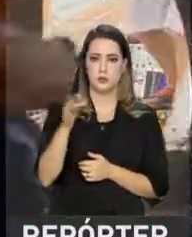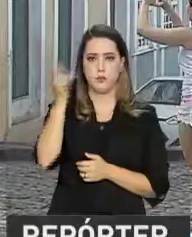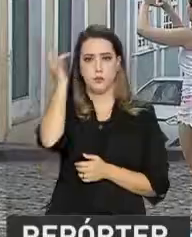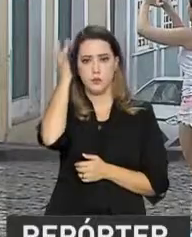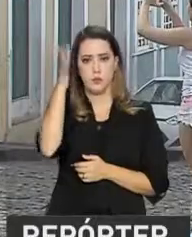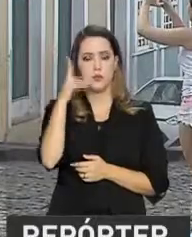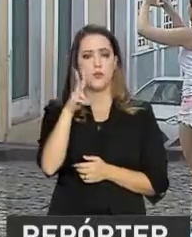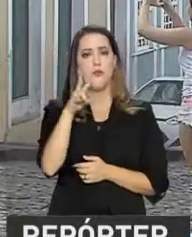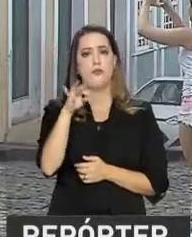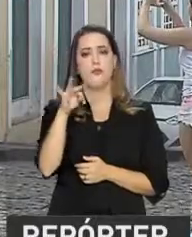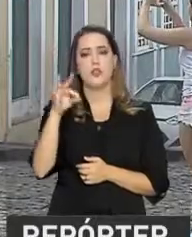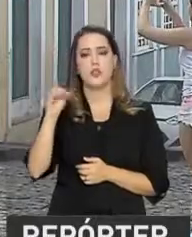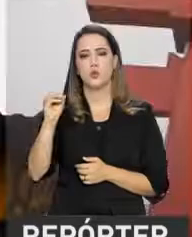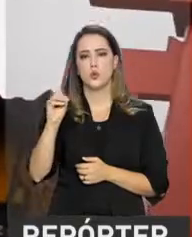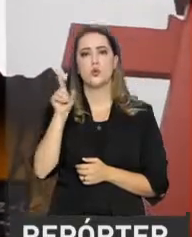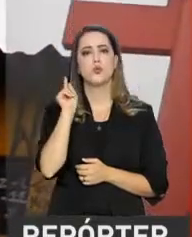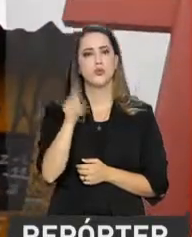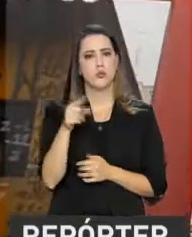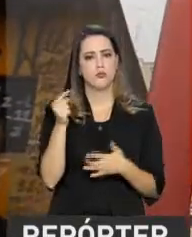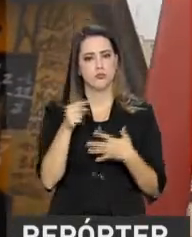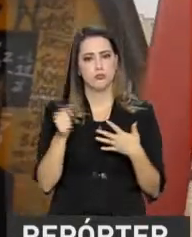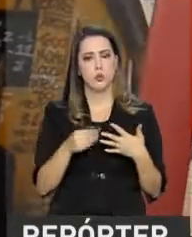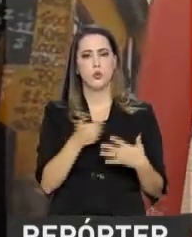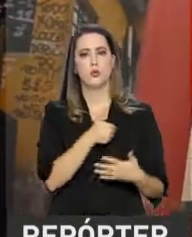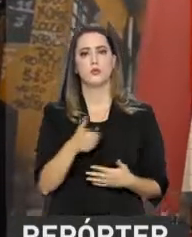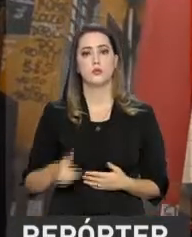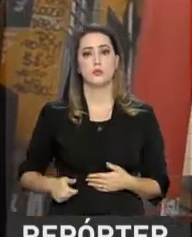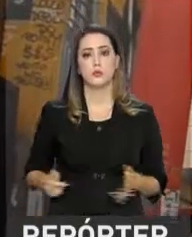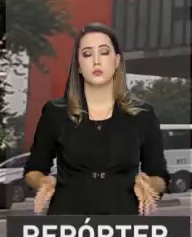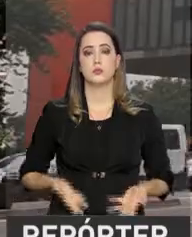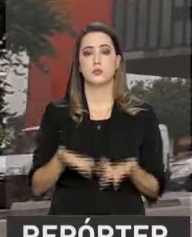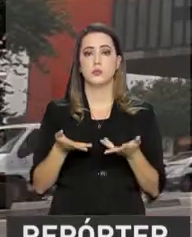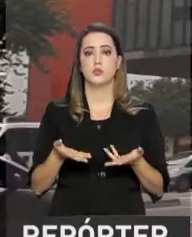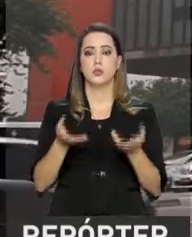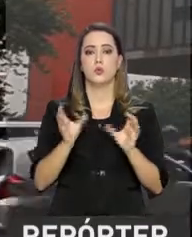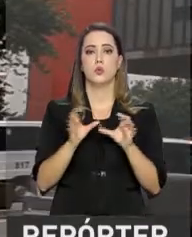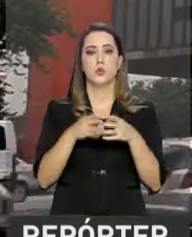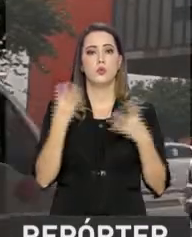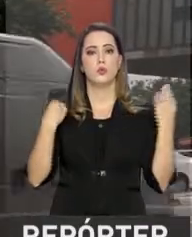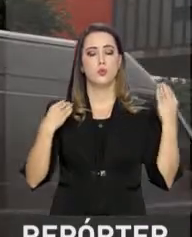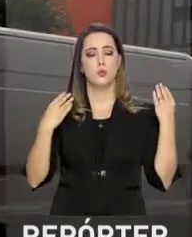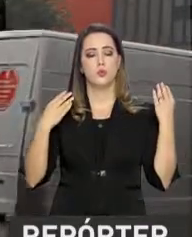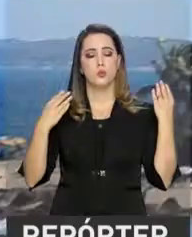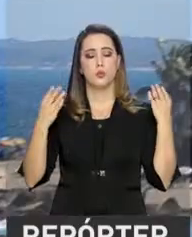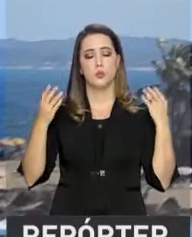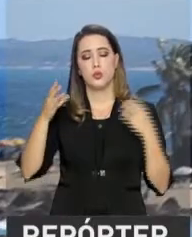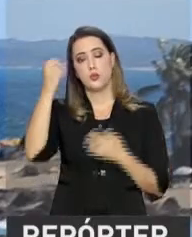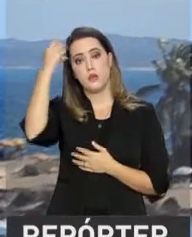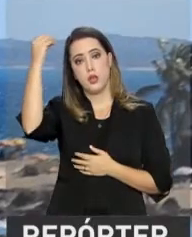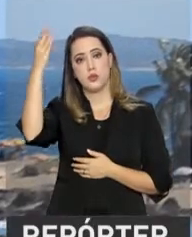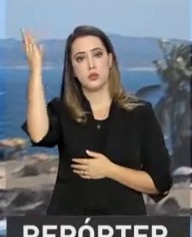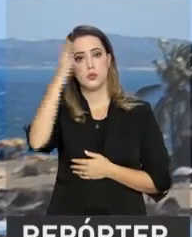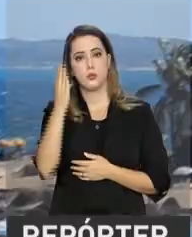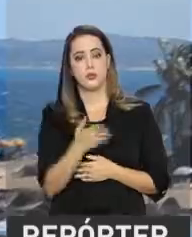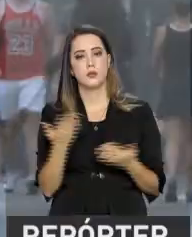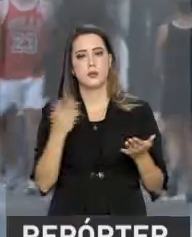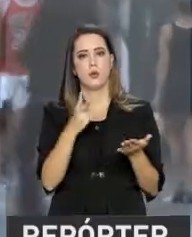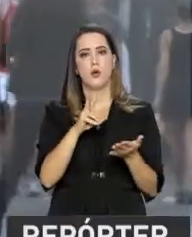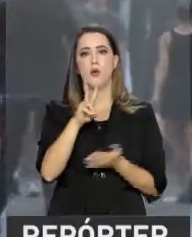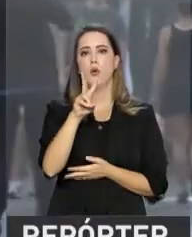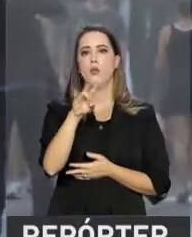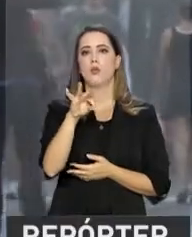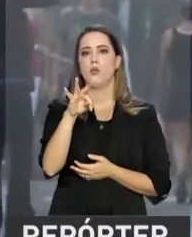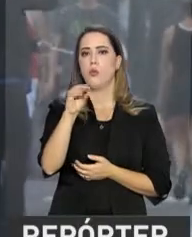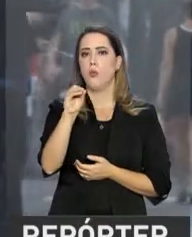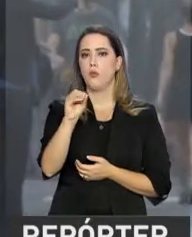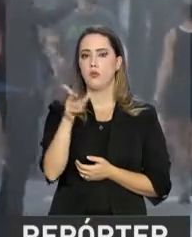A facilitação de vistos é uma das medidas do governo para estimular o setor de viagens no Brasil. Com o visto eletrônico, o processo dura agora em